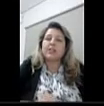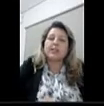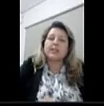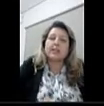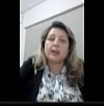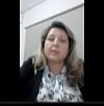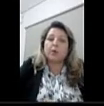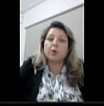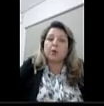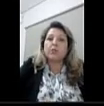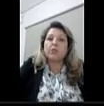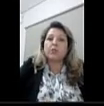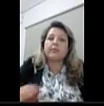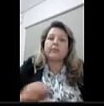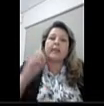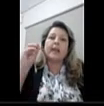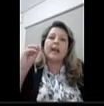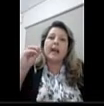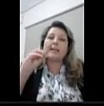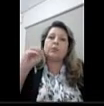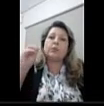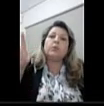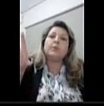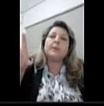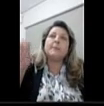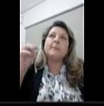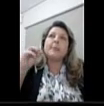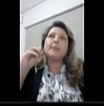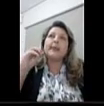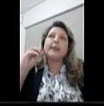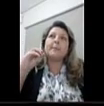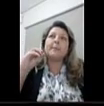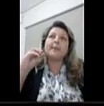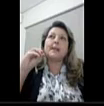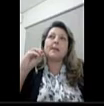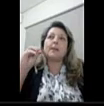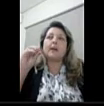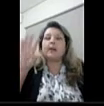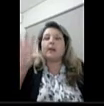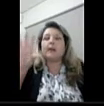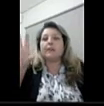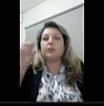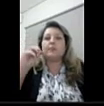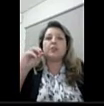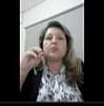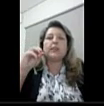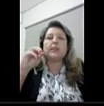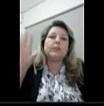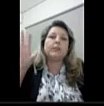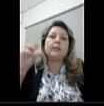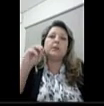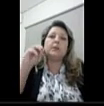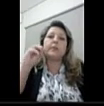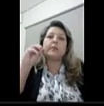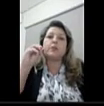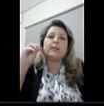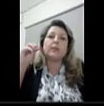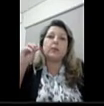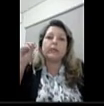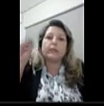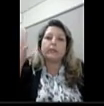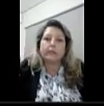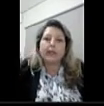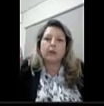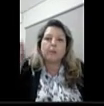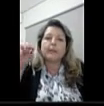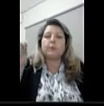muito comum a gente ver a turma, por exemplo, a turma de quinto ano a professora deu